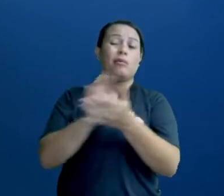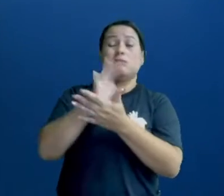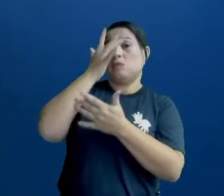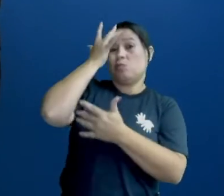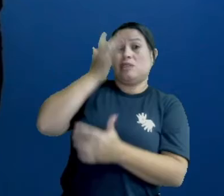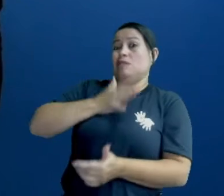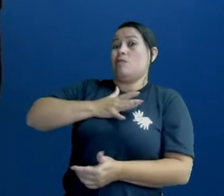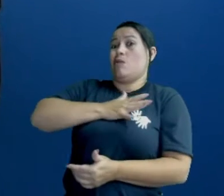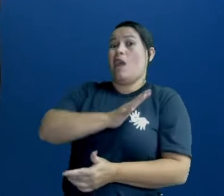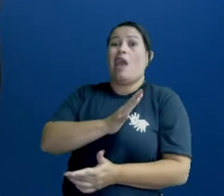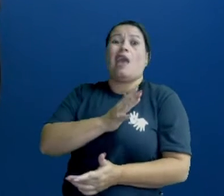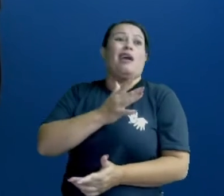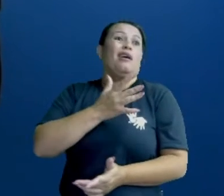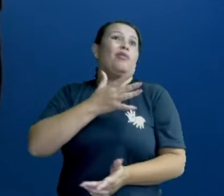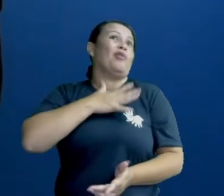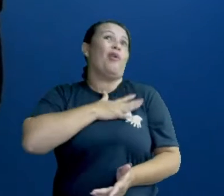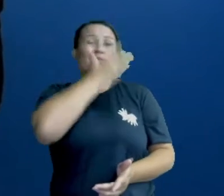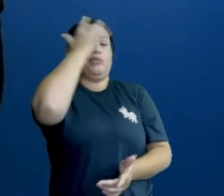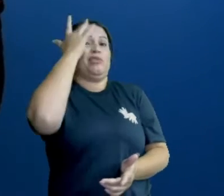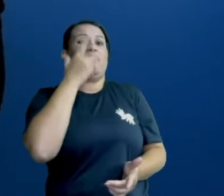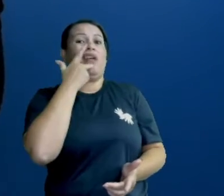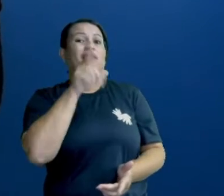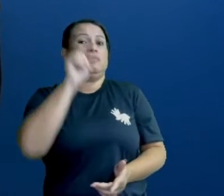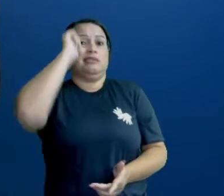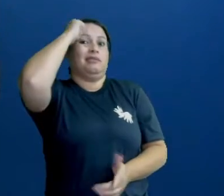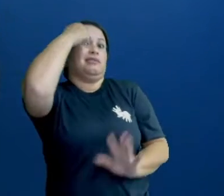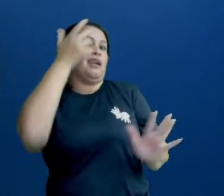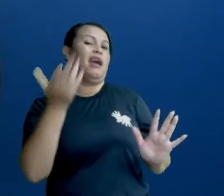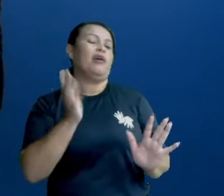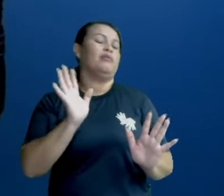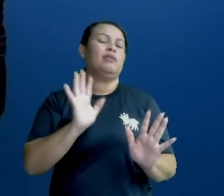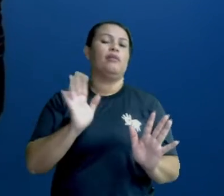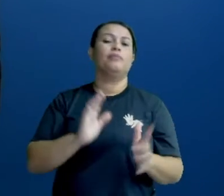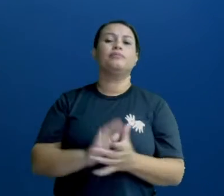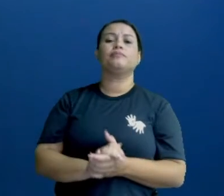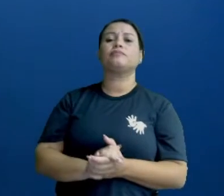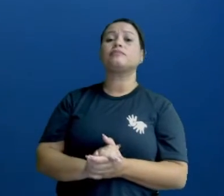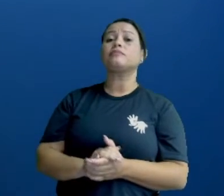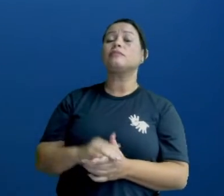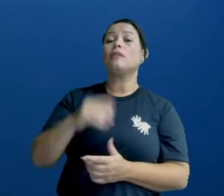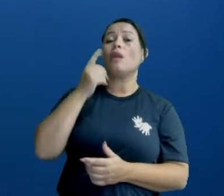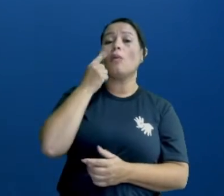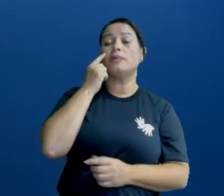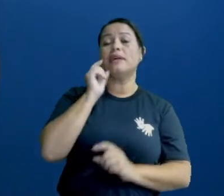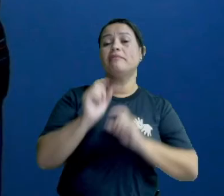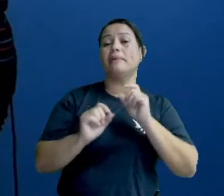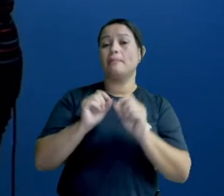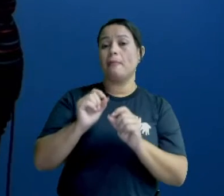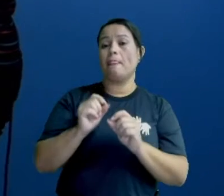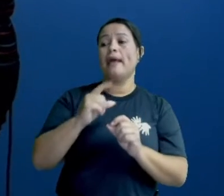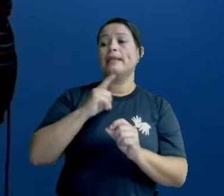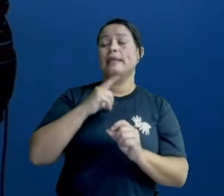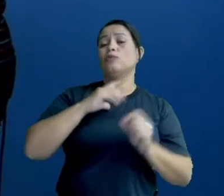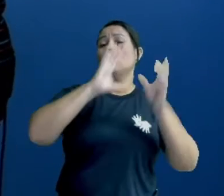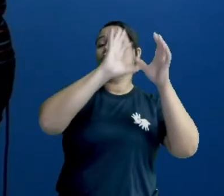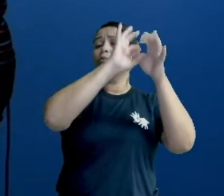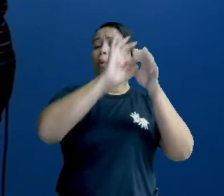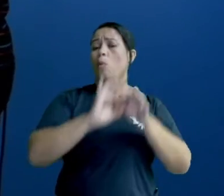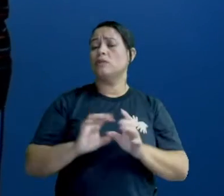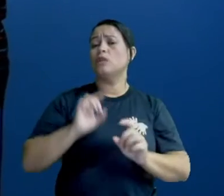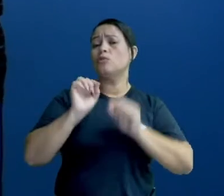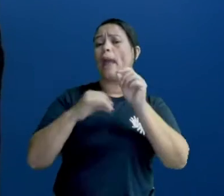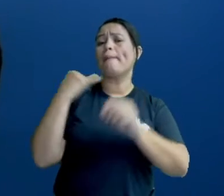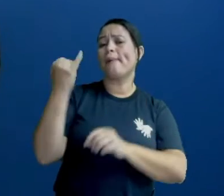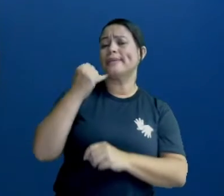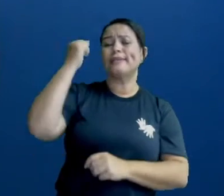declarem ou gostem de se declarar negros ou pretos no caso, beleza? Então, assim, nesse contexto, é importante